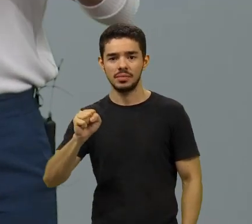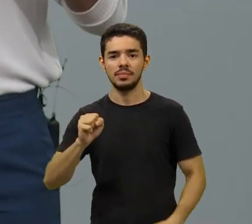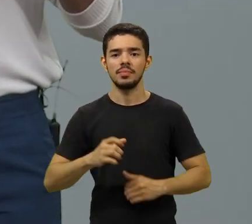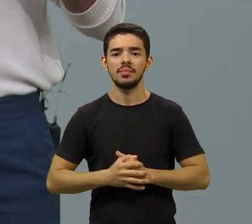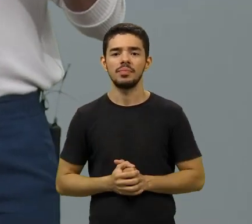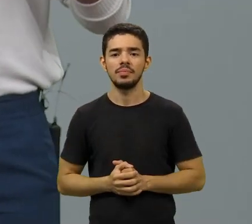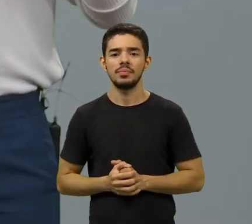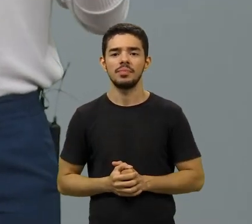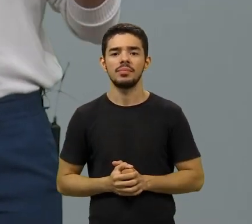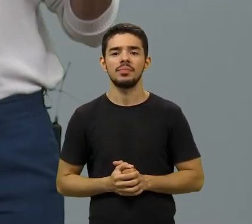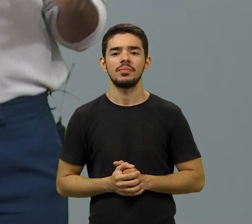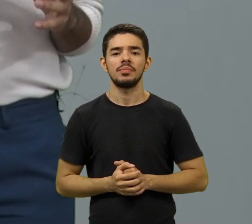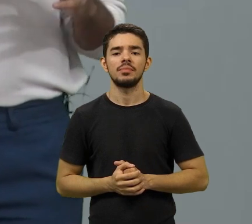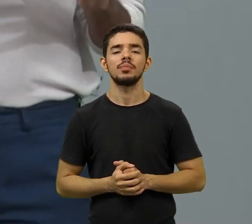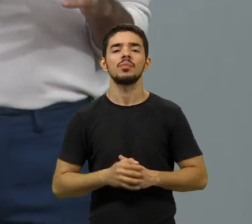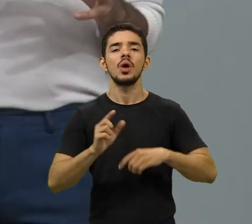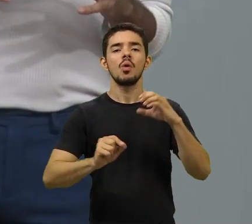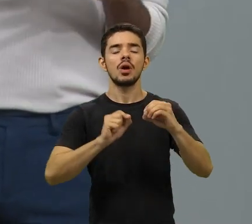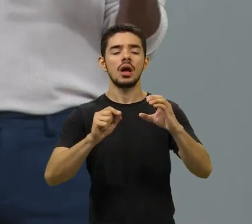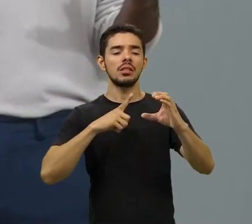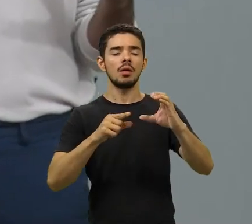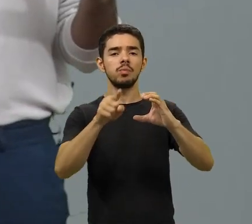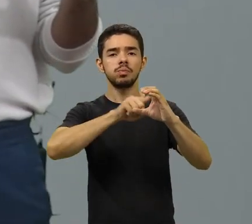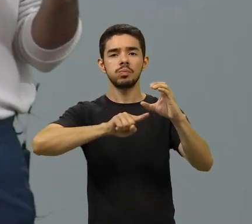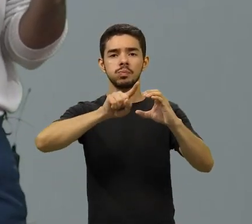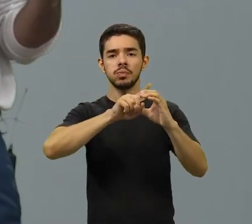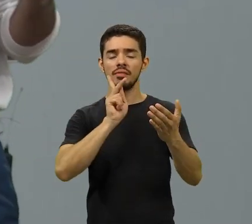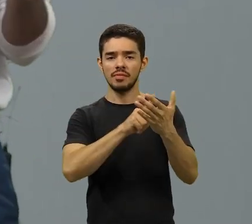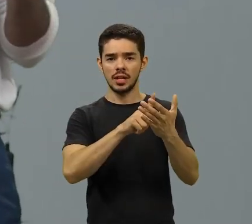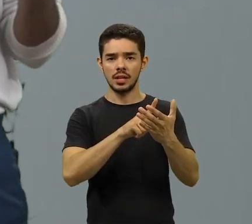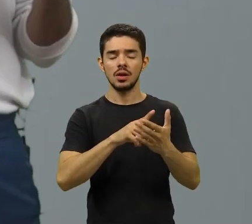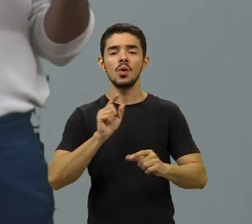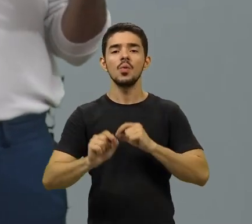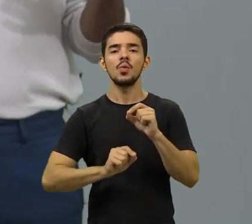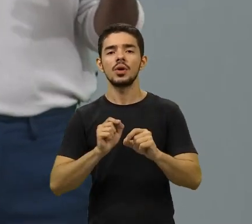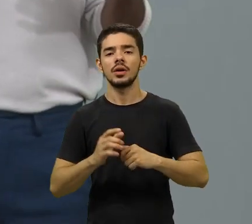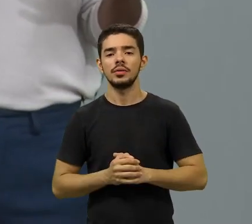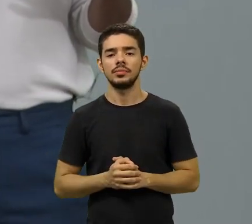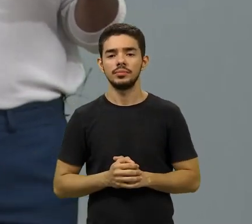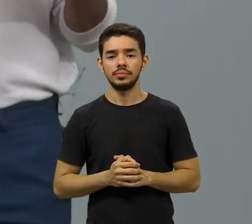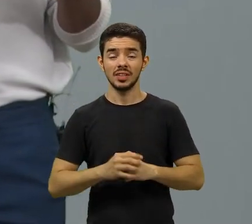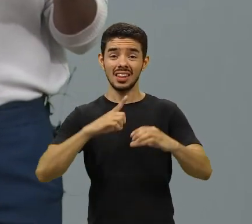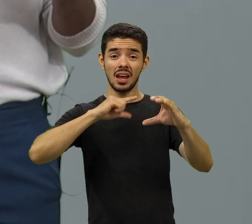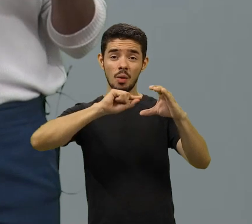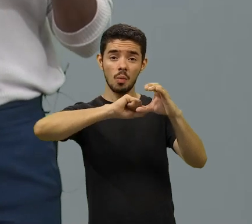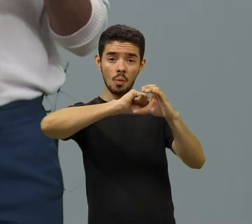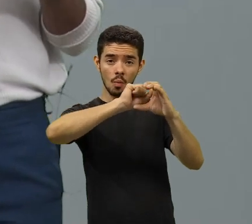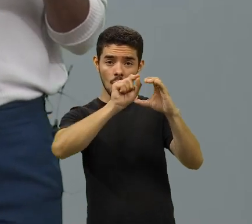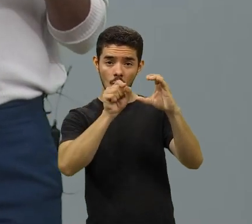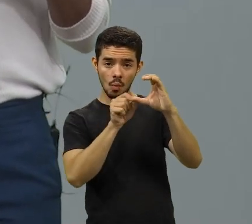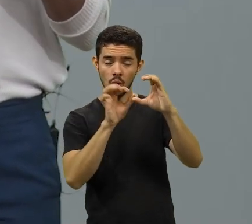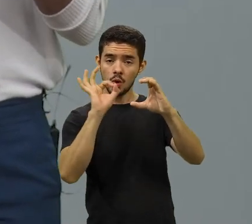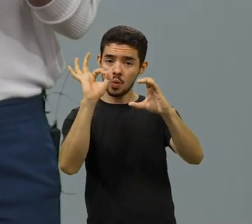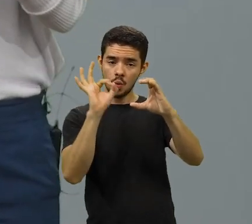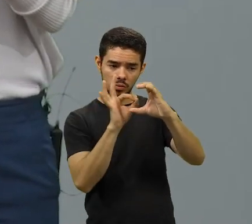que possuem uma carioteca verdadeira. O que é essa carioteca? Nada mais é do que um envoltório